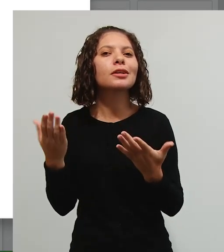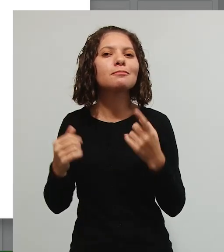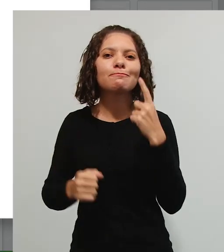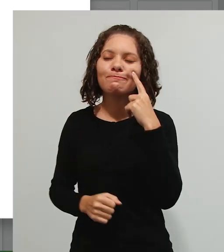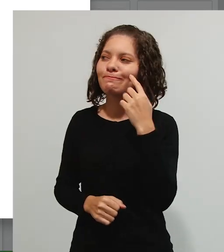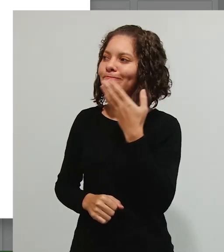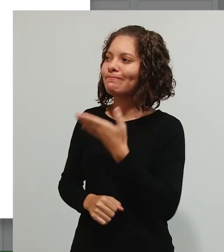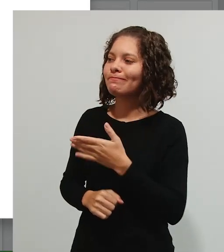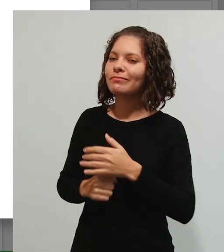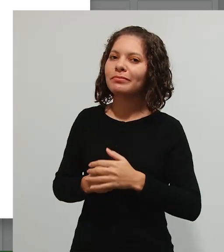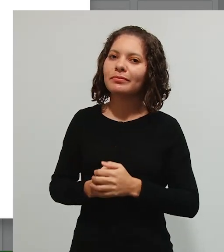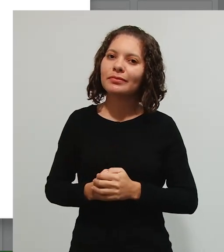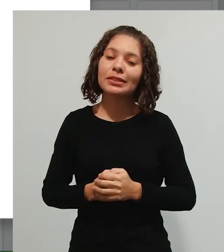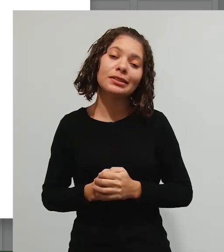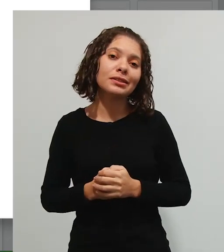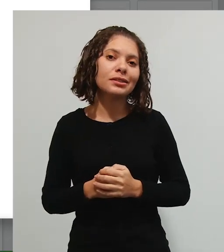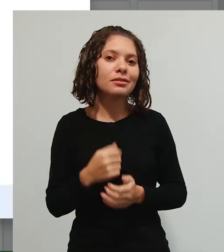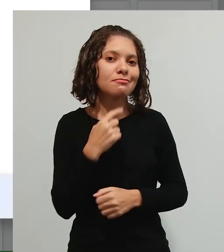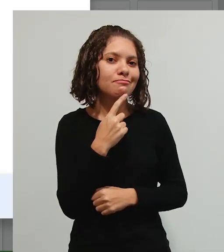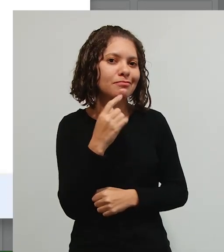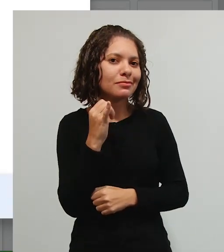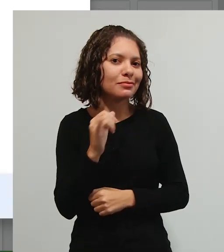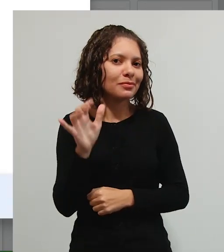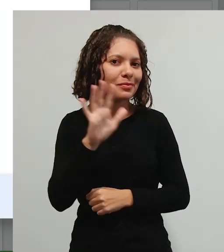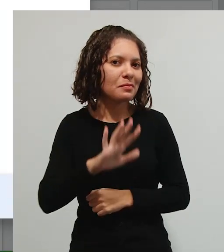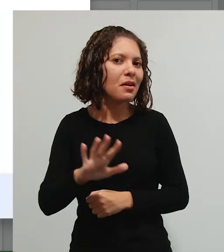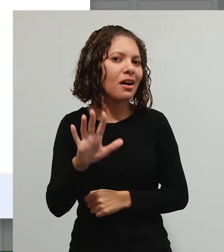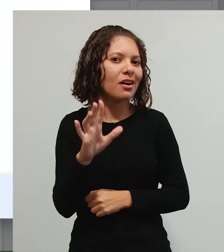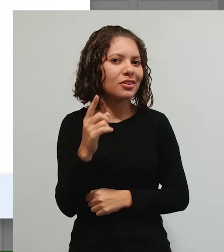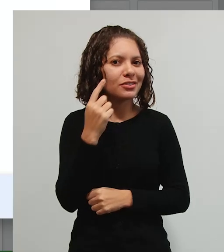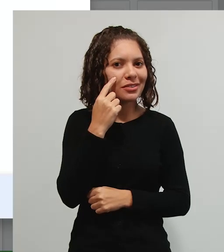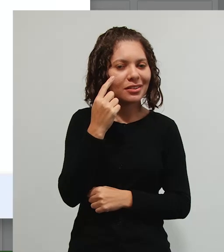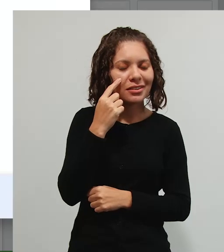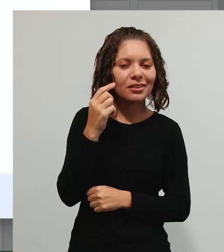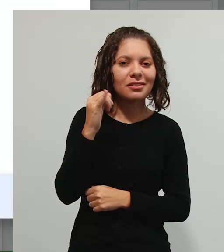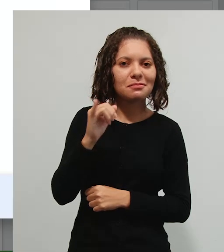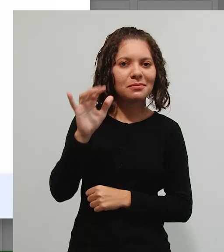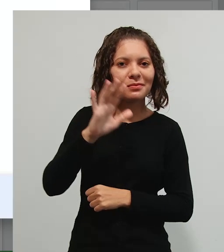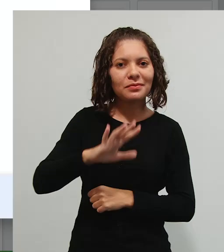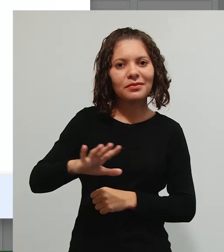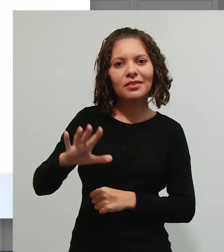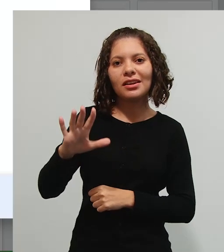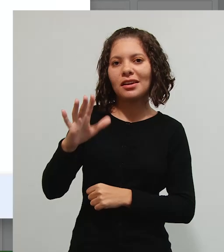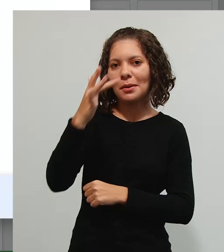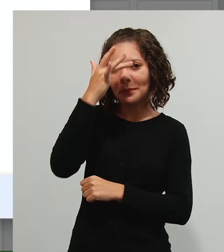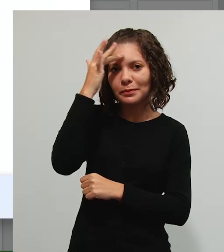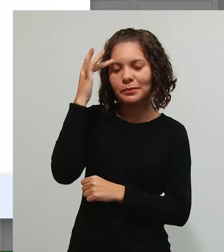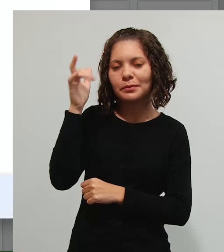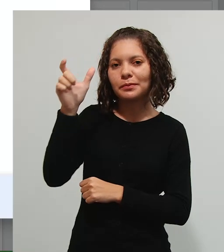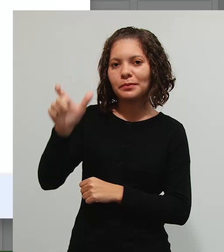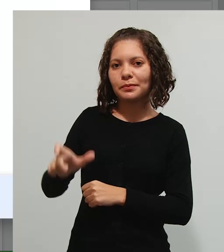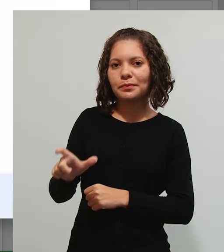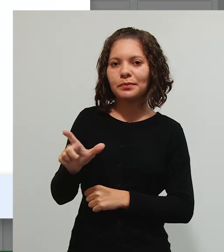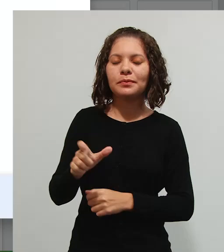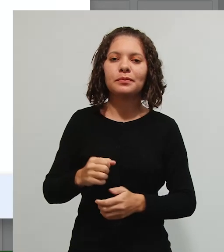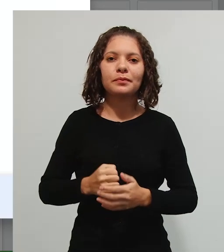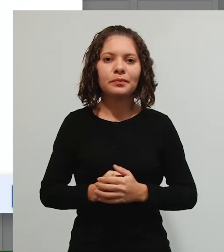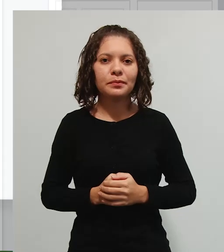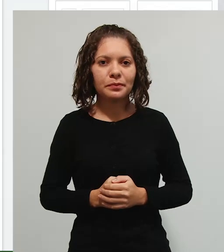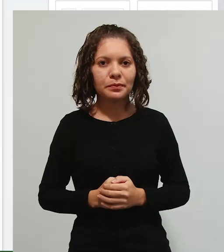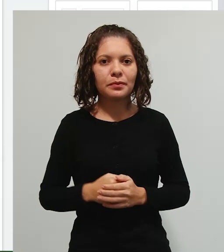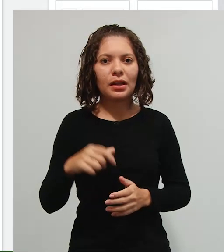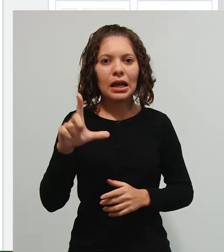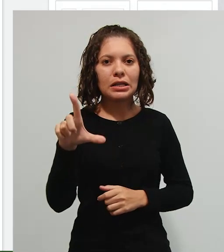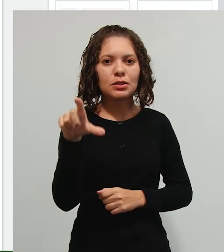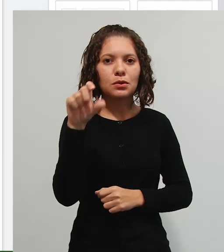da Autonomia, mas saiu aí Paulo Freire, vou escolher essa imagem, você seleciona a imagem que você tiver interesse, você clica em inserir